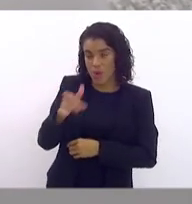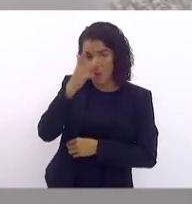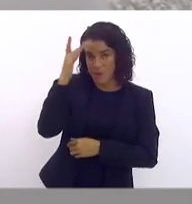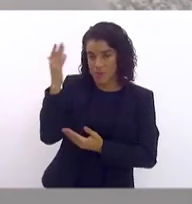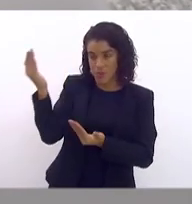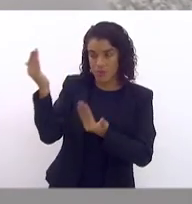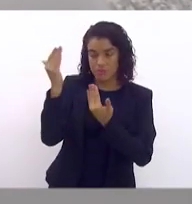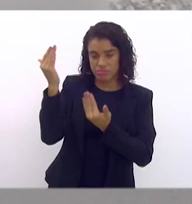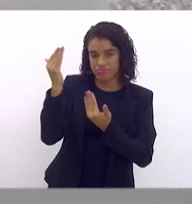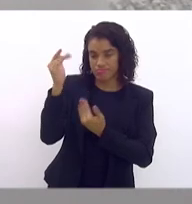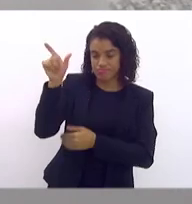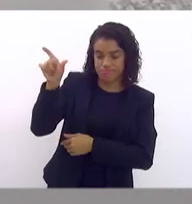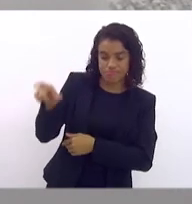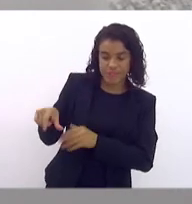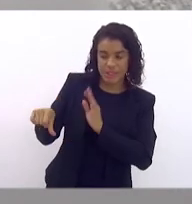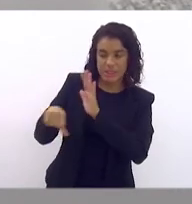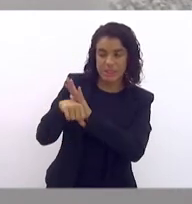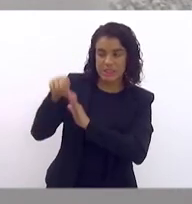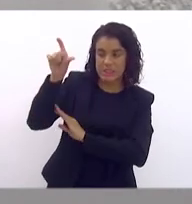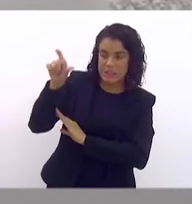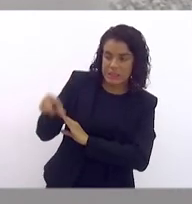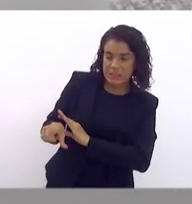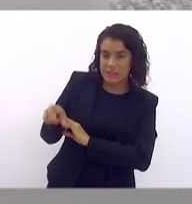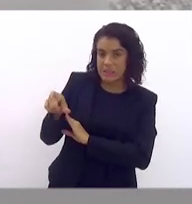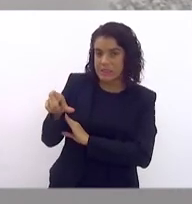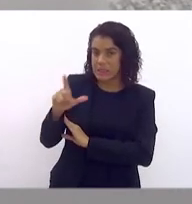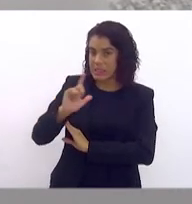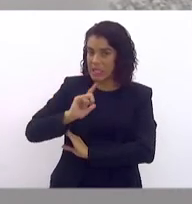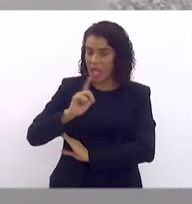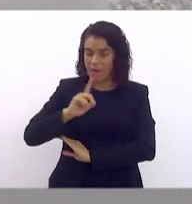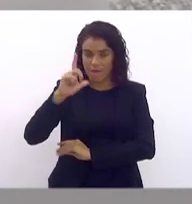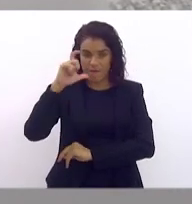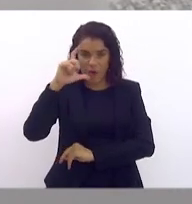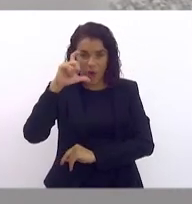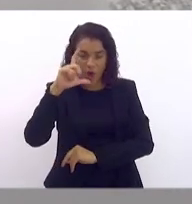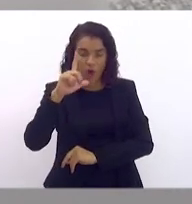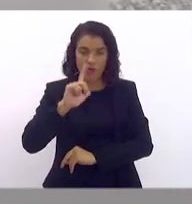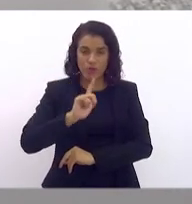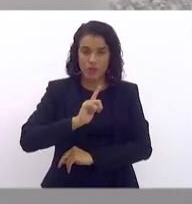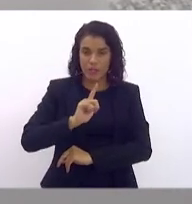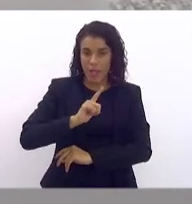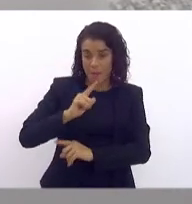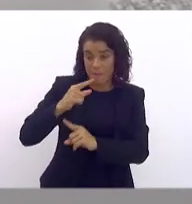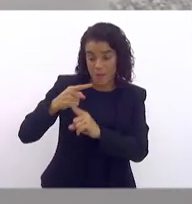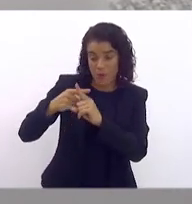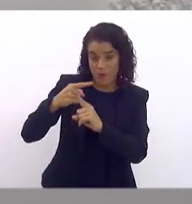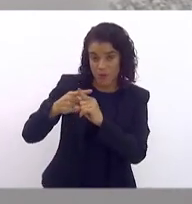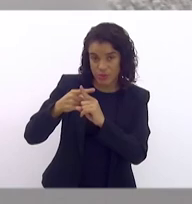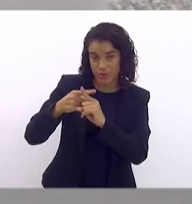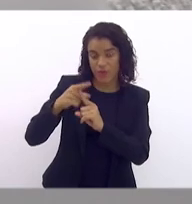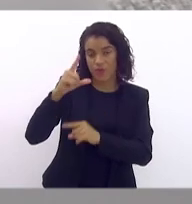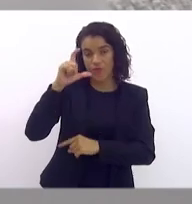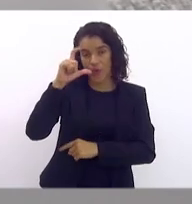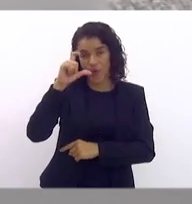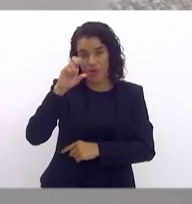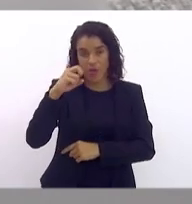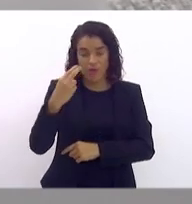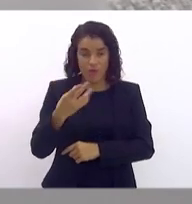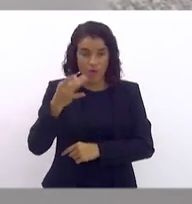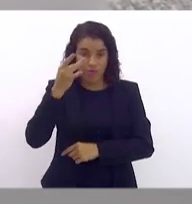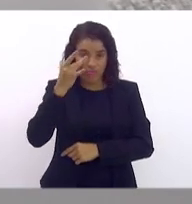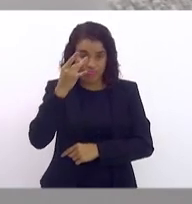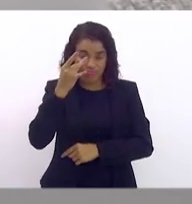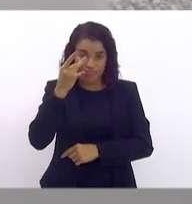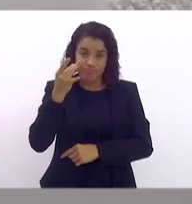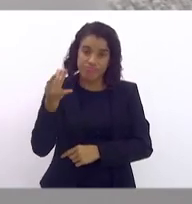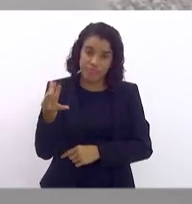tenho eh um um uma fotografia um reconhecimento positivo seja ele fotográfico ou pessoal a